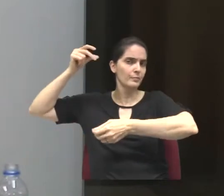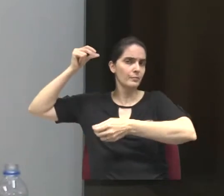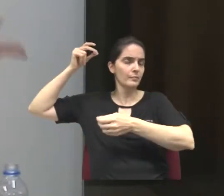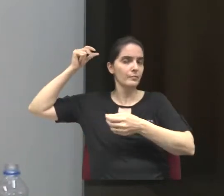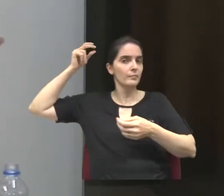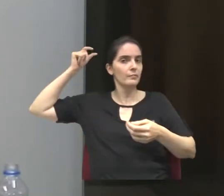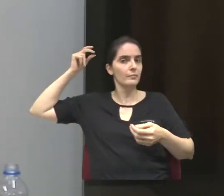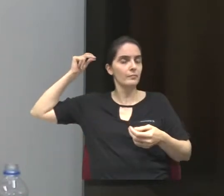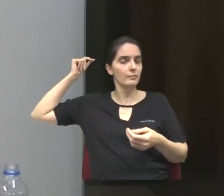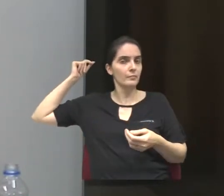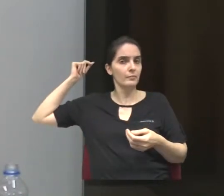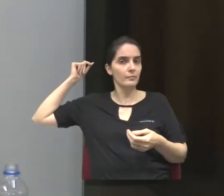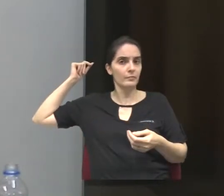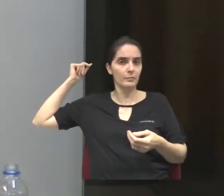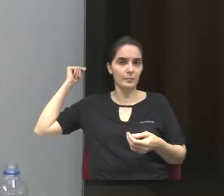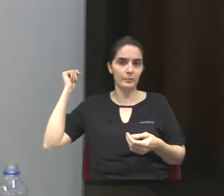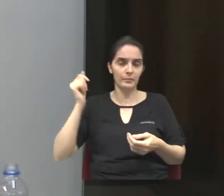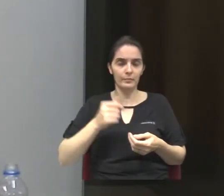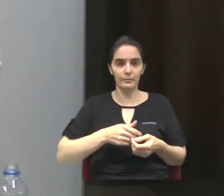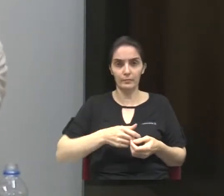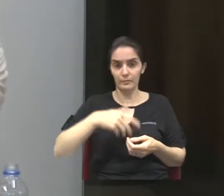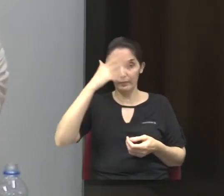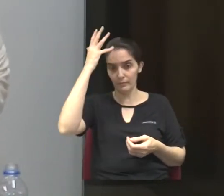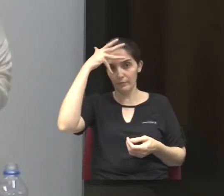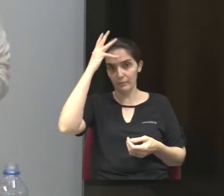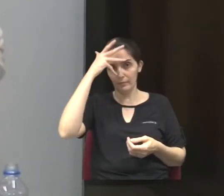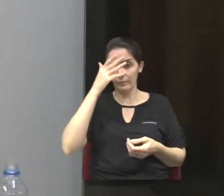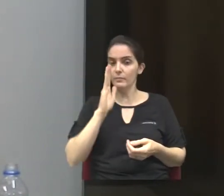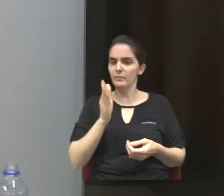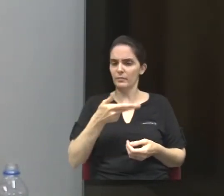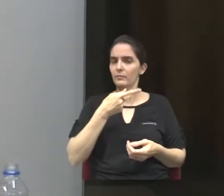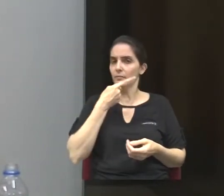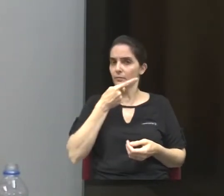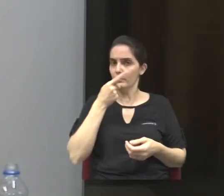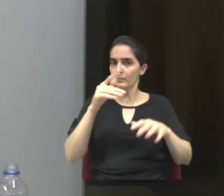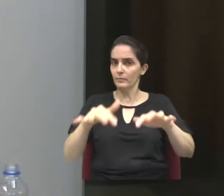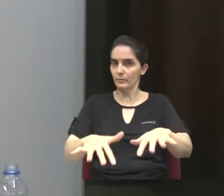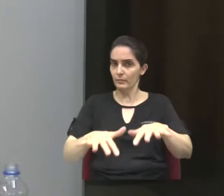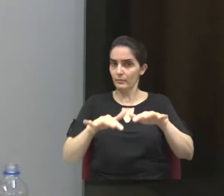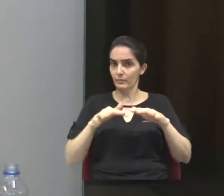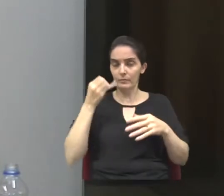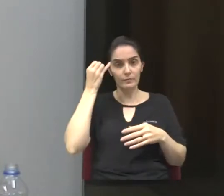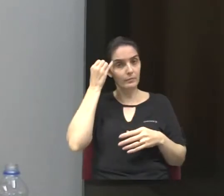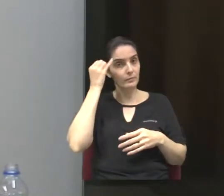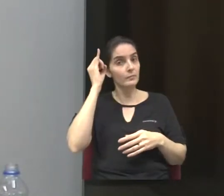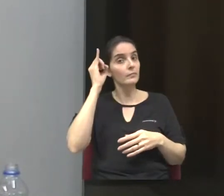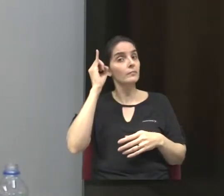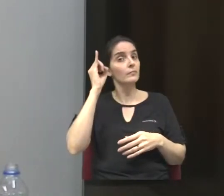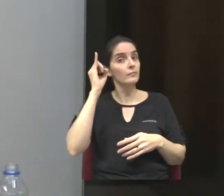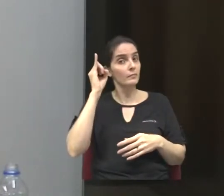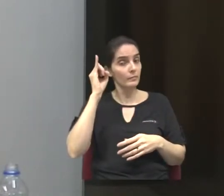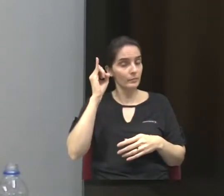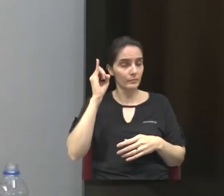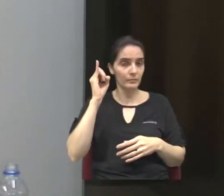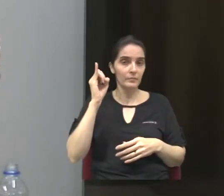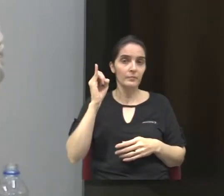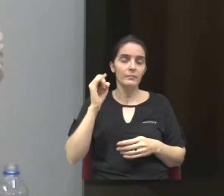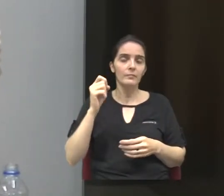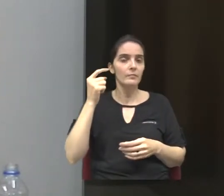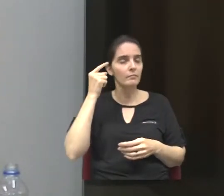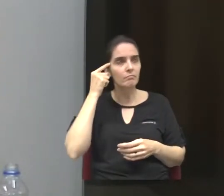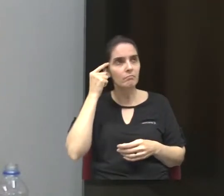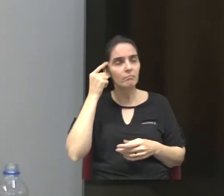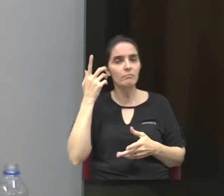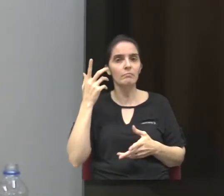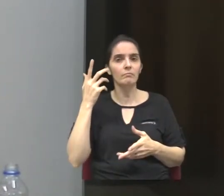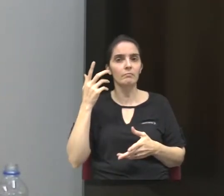aliás eu eu já disse isso em plenário eu acho que a ideia que vinha sendo traçada era para terminar o